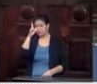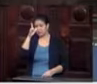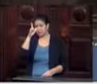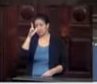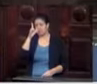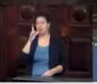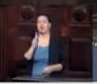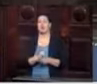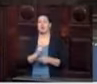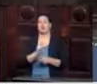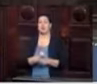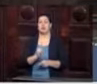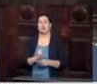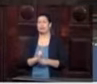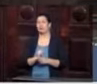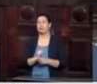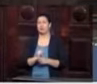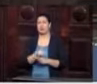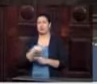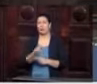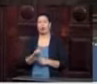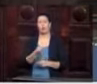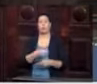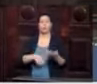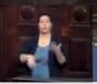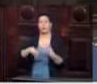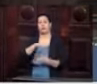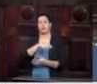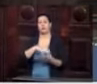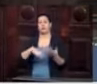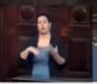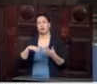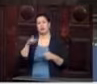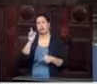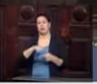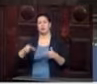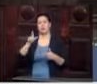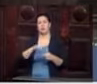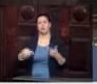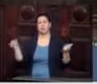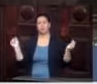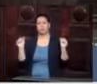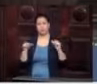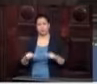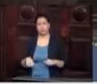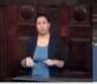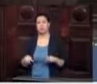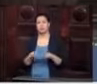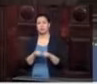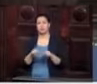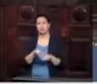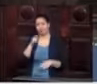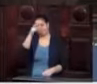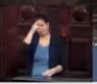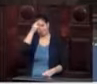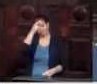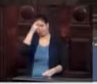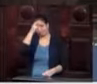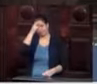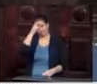represente a maior confissão da falência desse modelo e da insanidade,